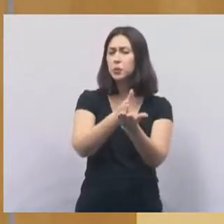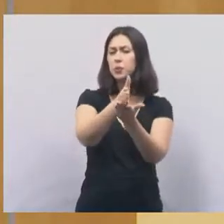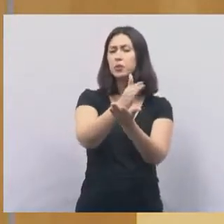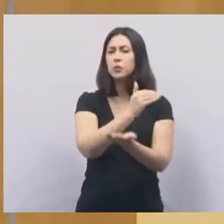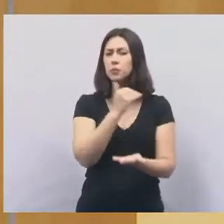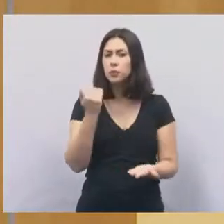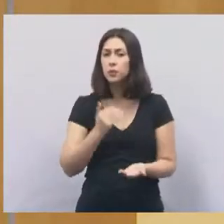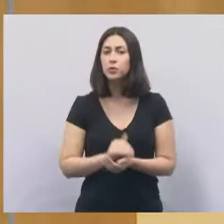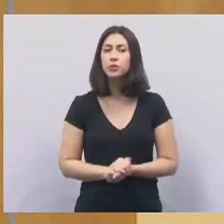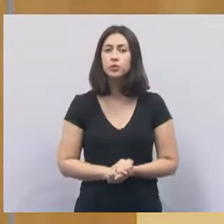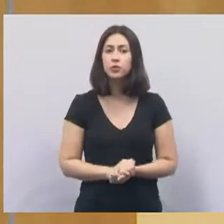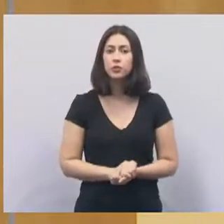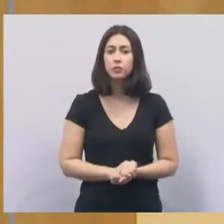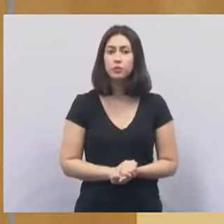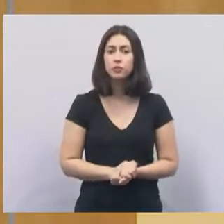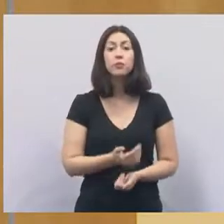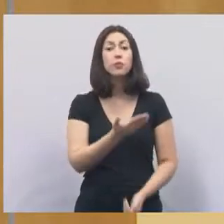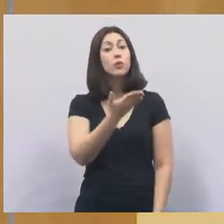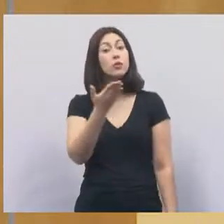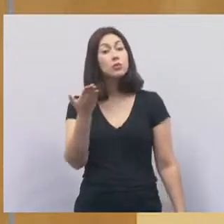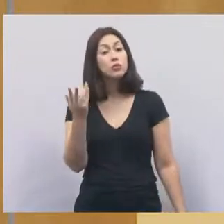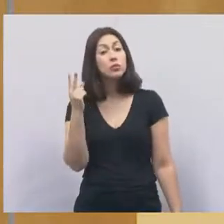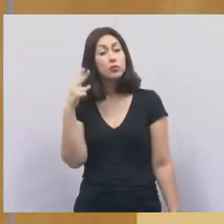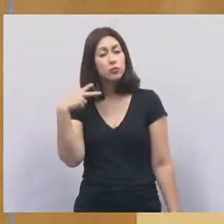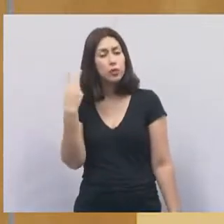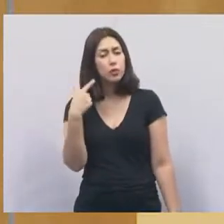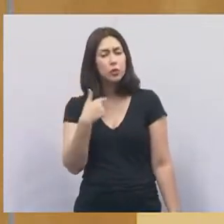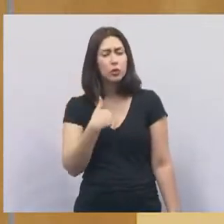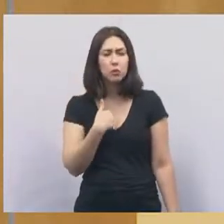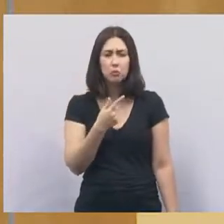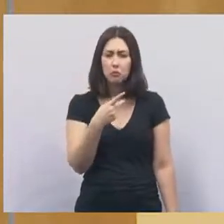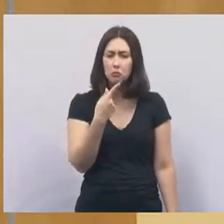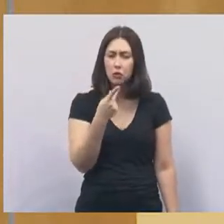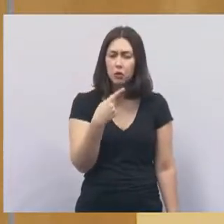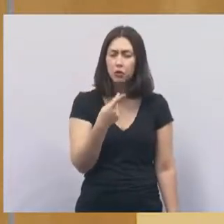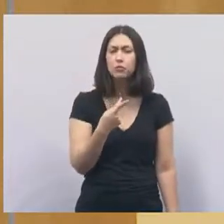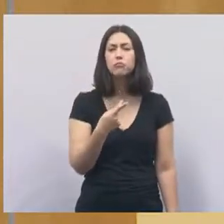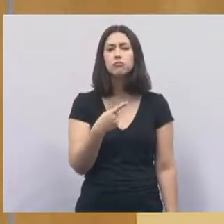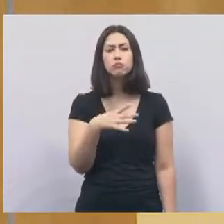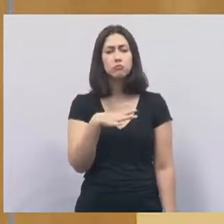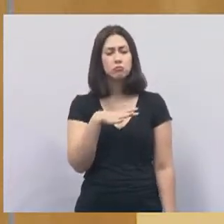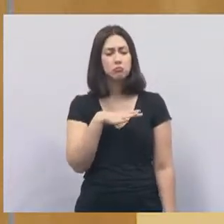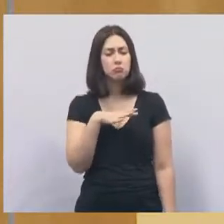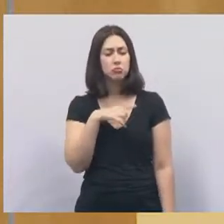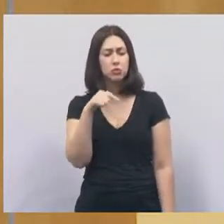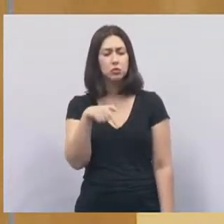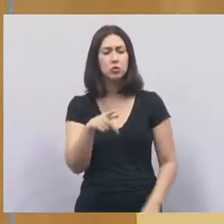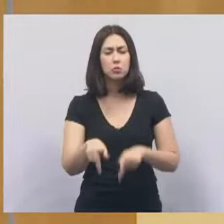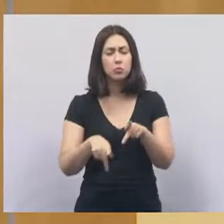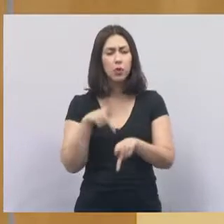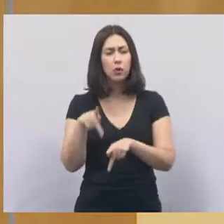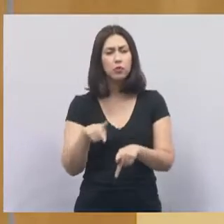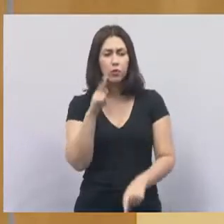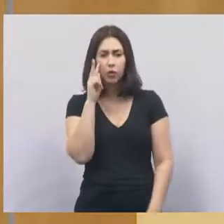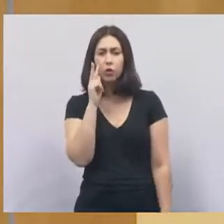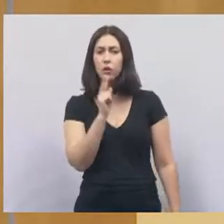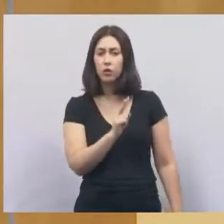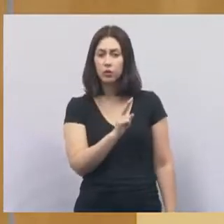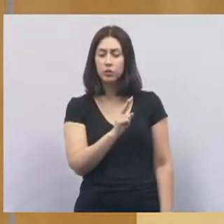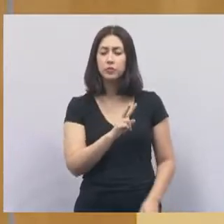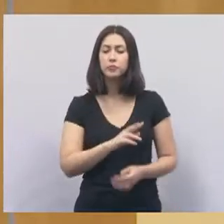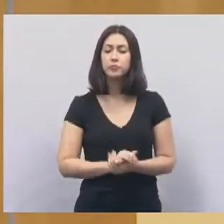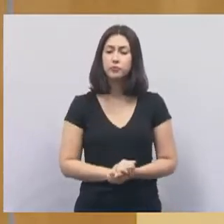do pai que meia lua vocês vereadores que eu tô falando aqui vocês munícipes passa lá e vê a situação que está lá